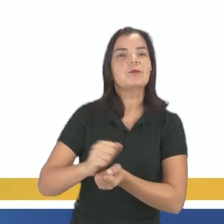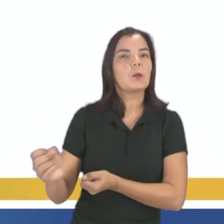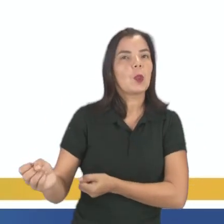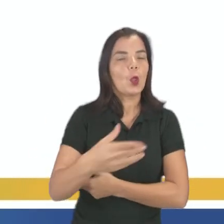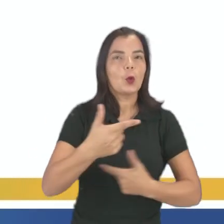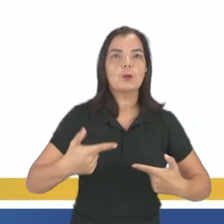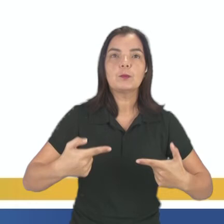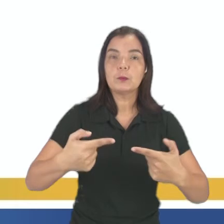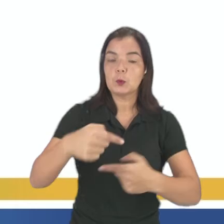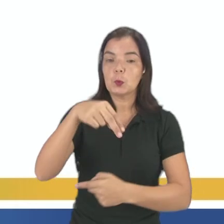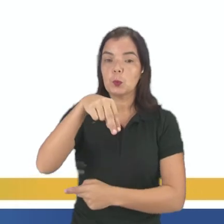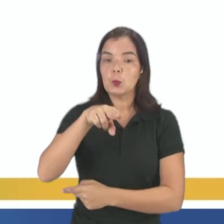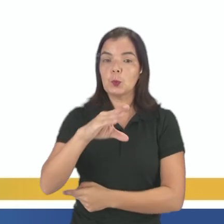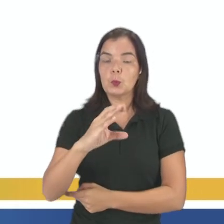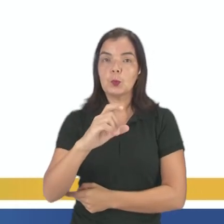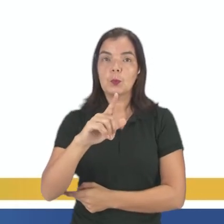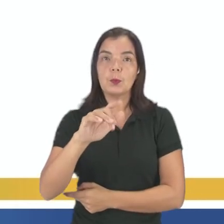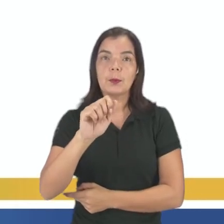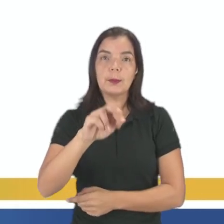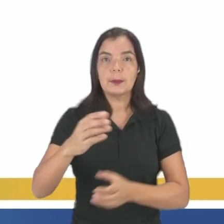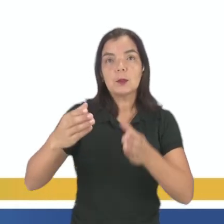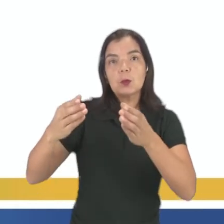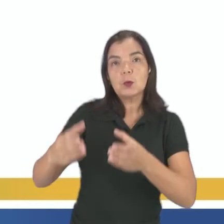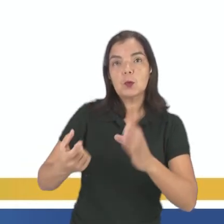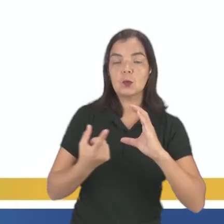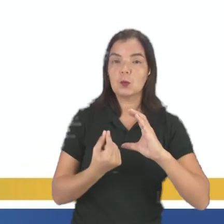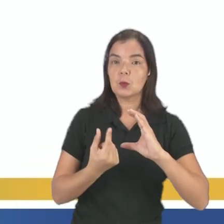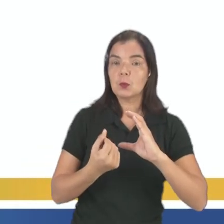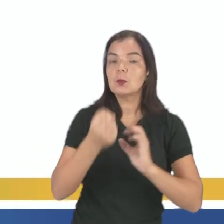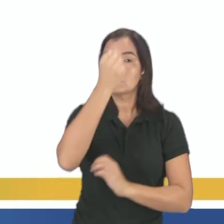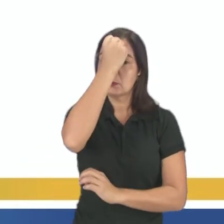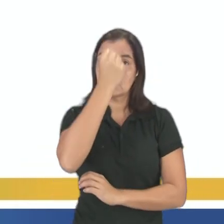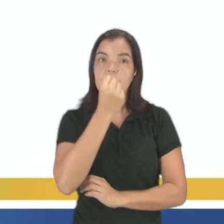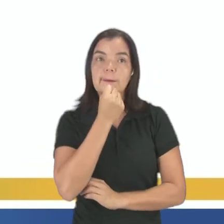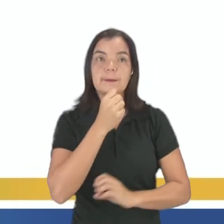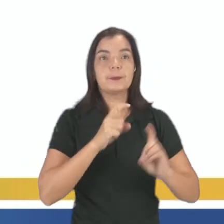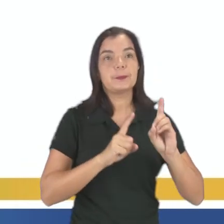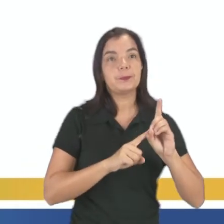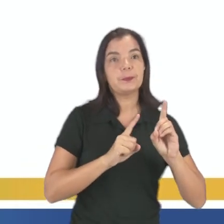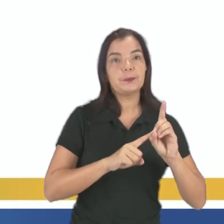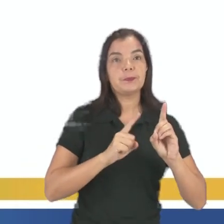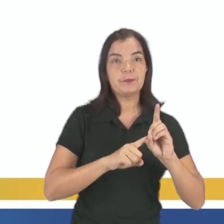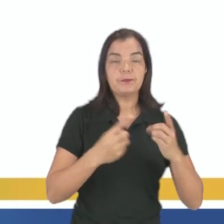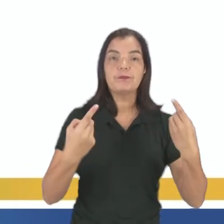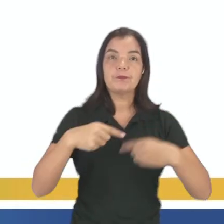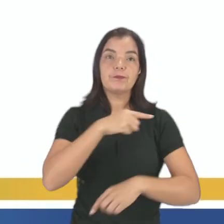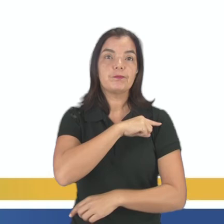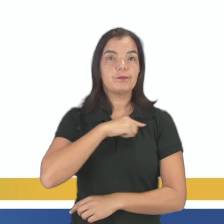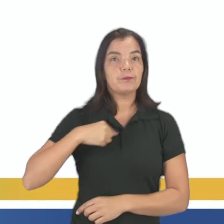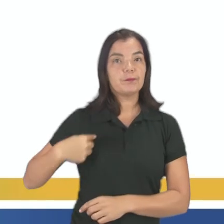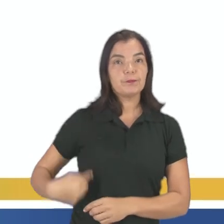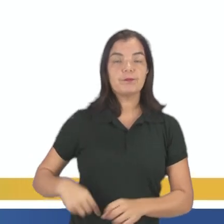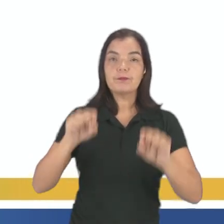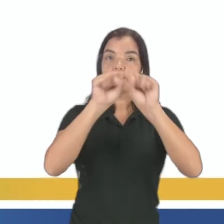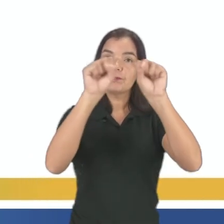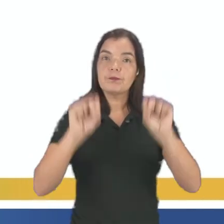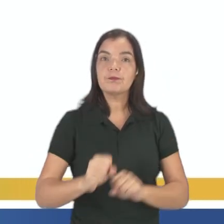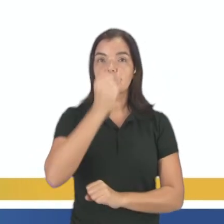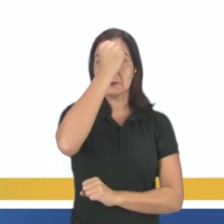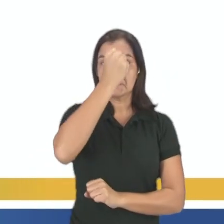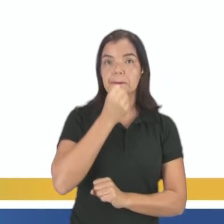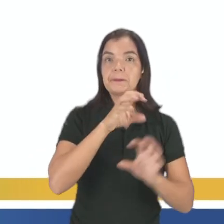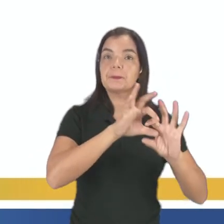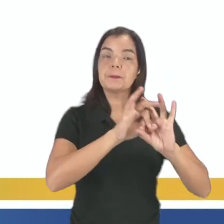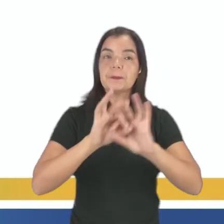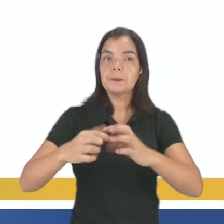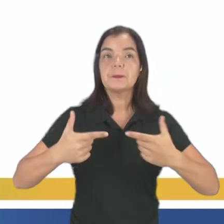nova guerra nuclear entre os blocos capitalistas e socialista. D. A convenção da China ao sistema socialista no contexto